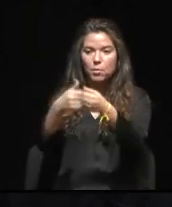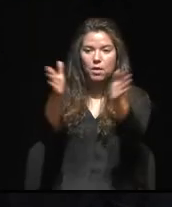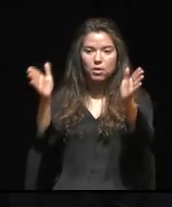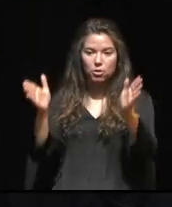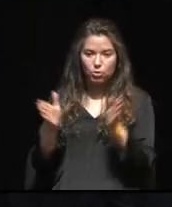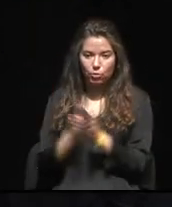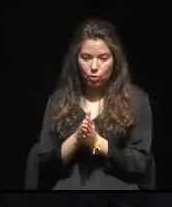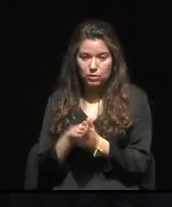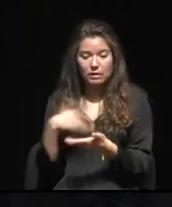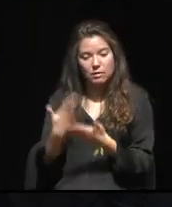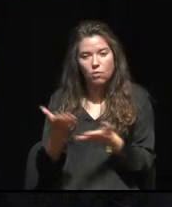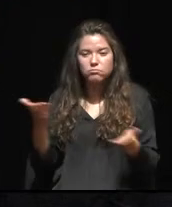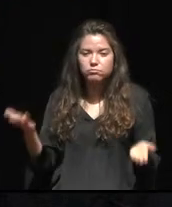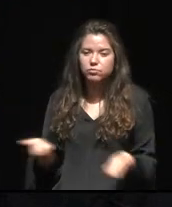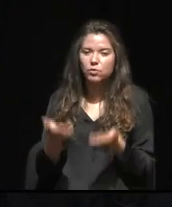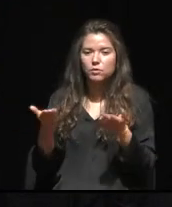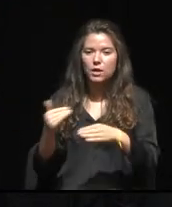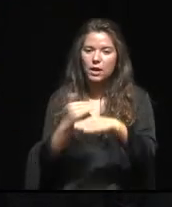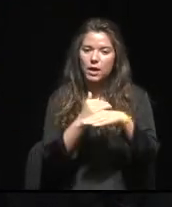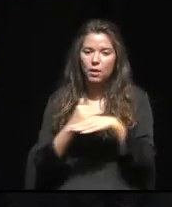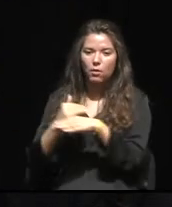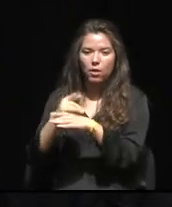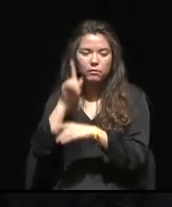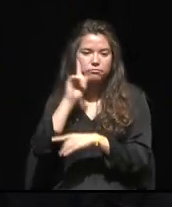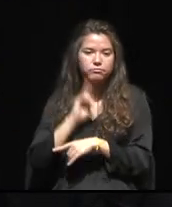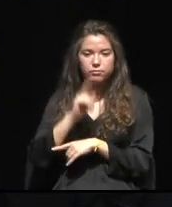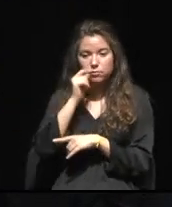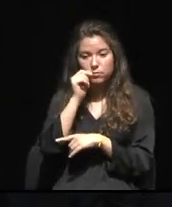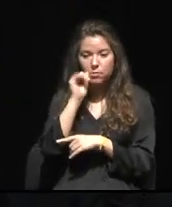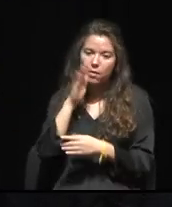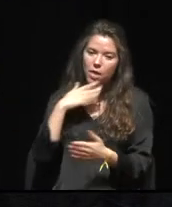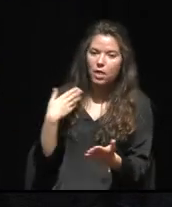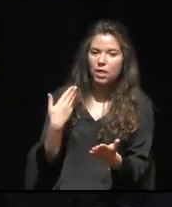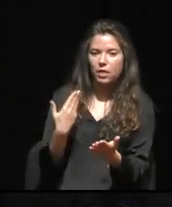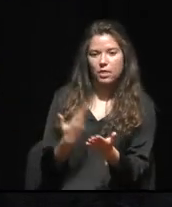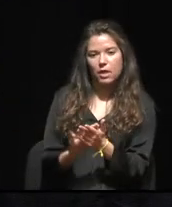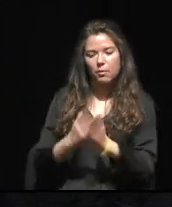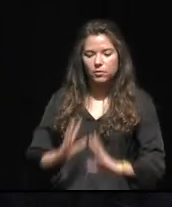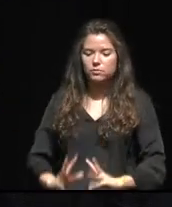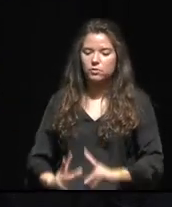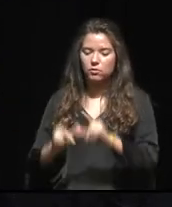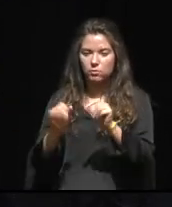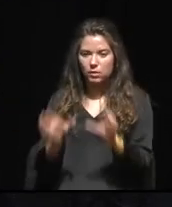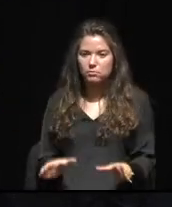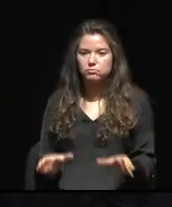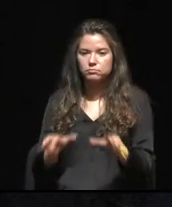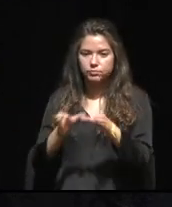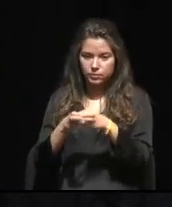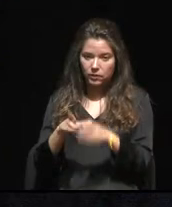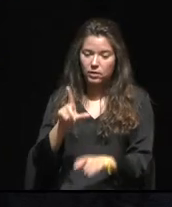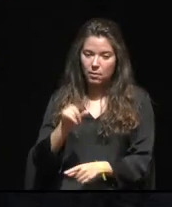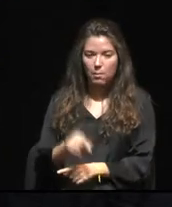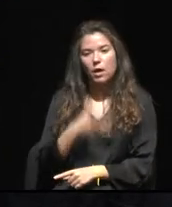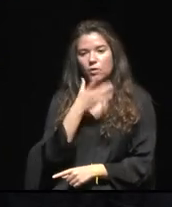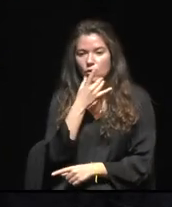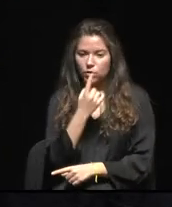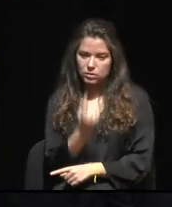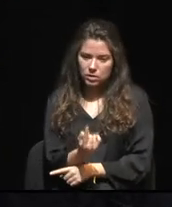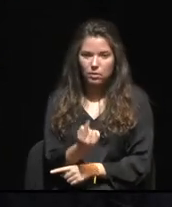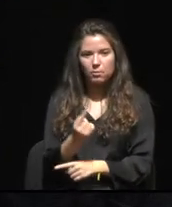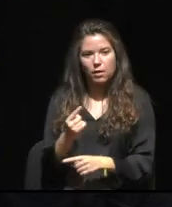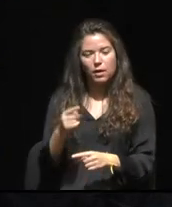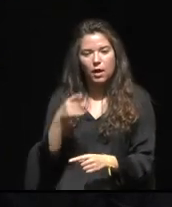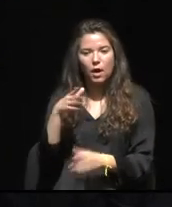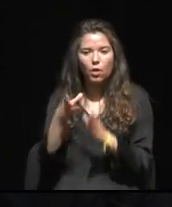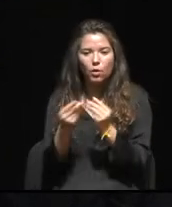assim promover a igualdade de género significa contribuir para o desenvolvimento coletivo e idual para elevar a qualidade